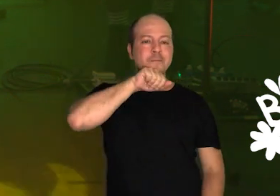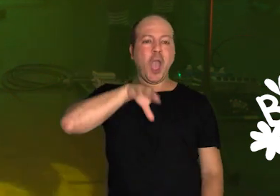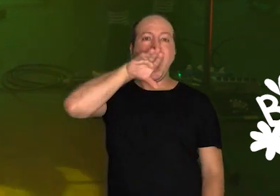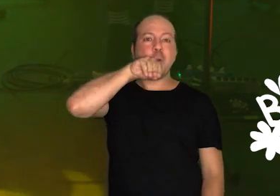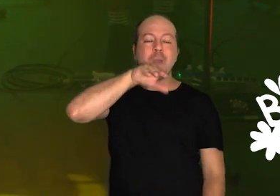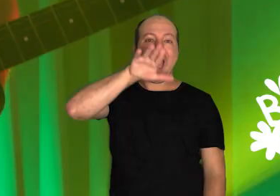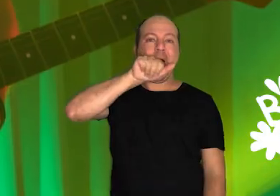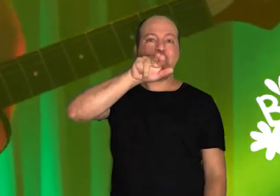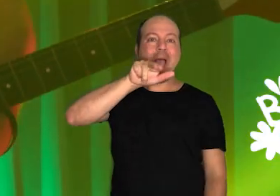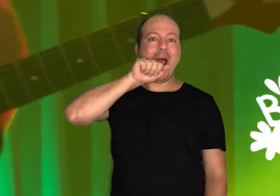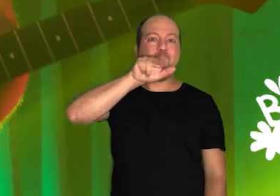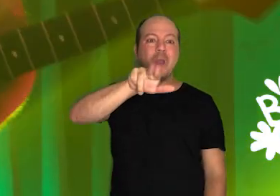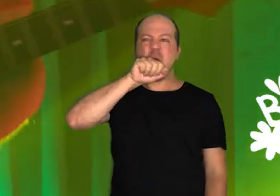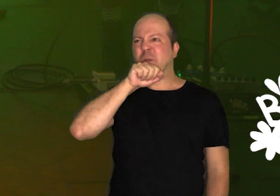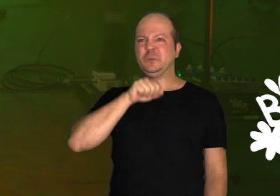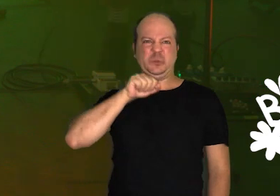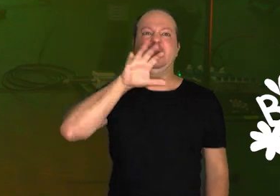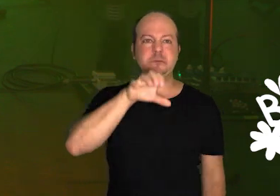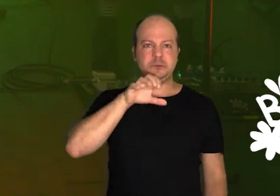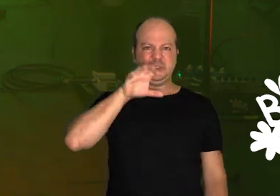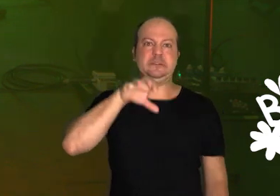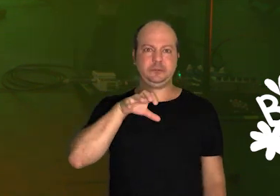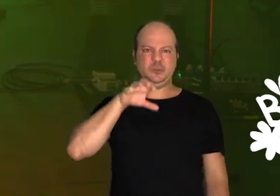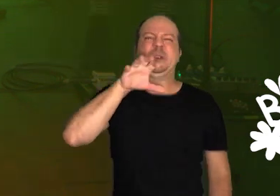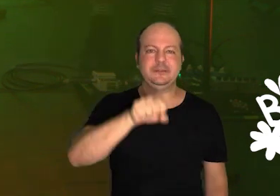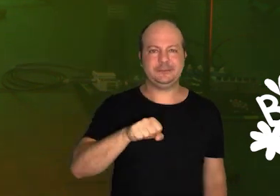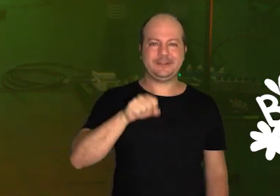Cachorrinhos aí, ó. Aí em casa. Au, au, au,